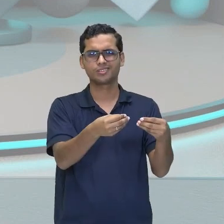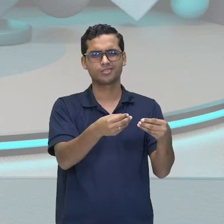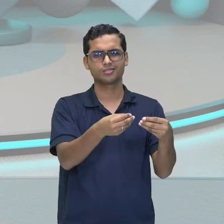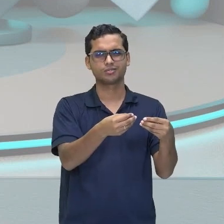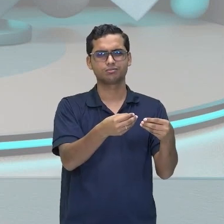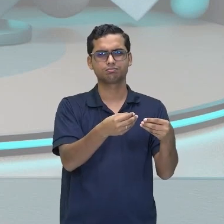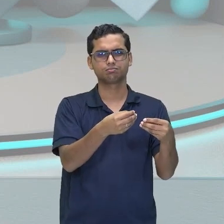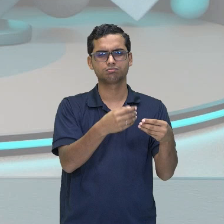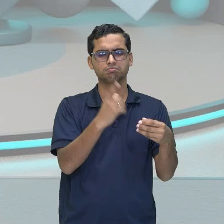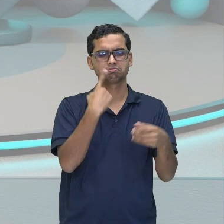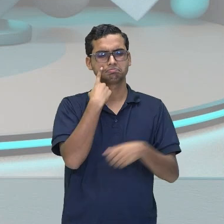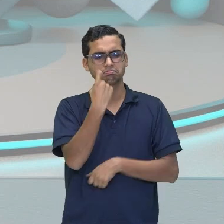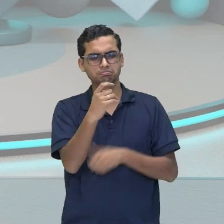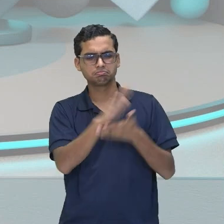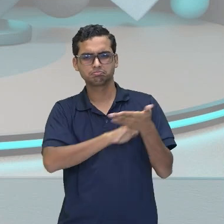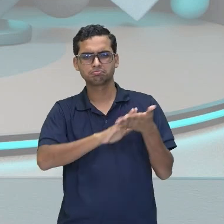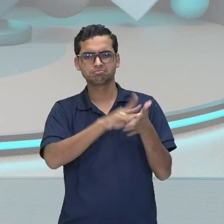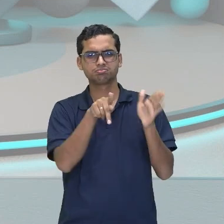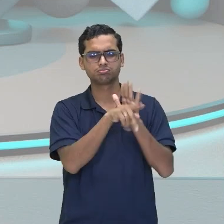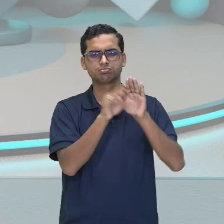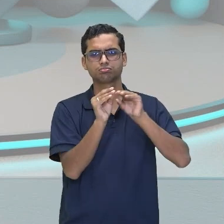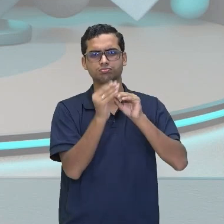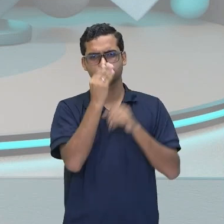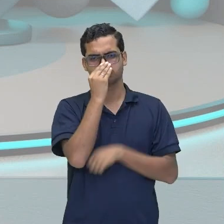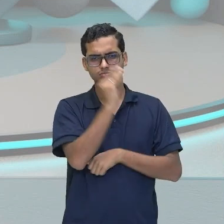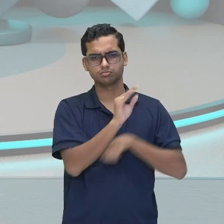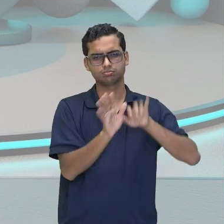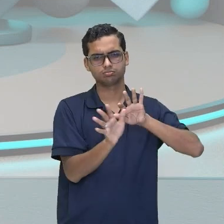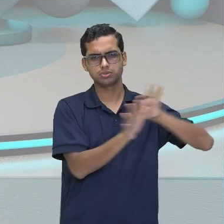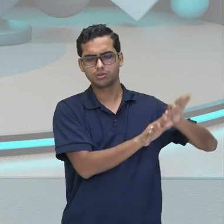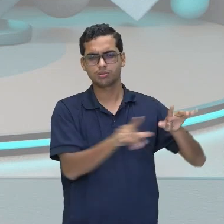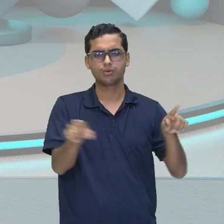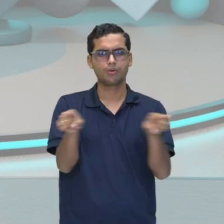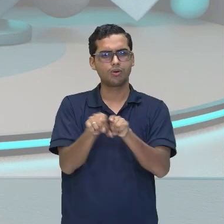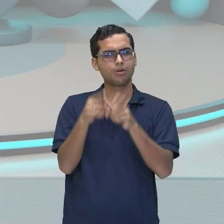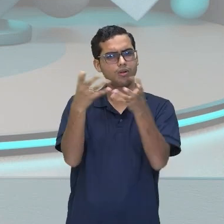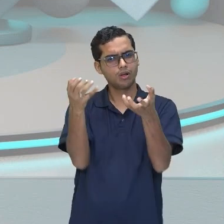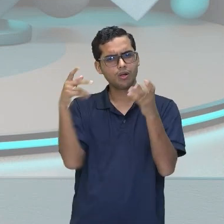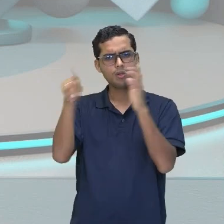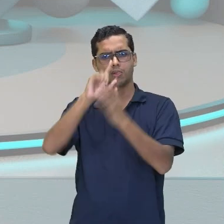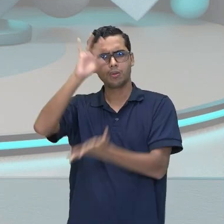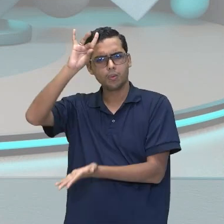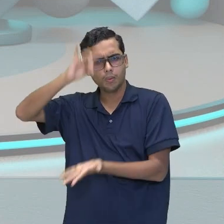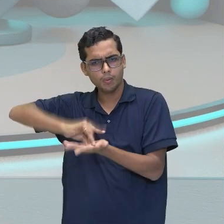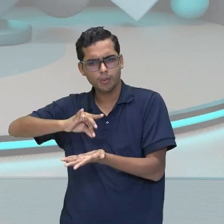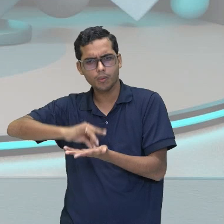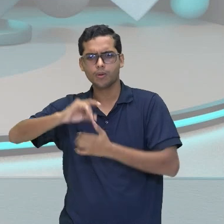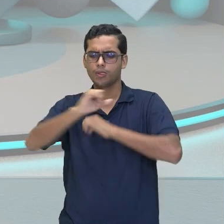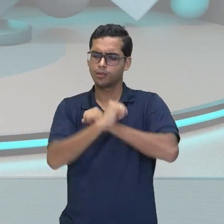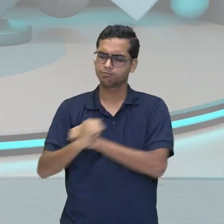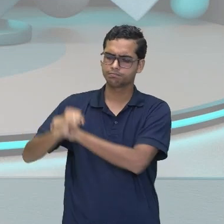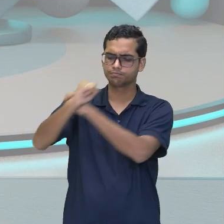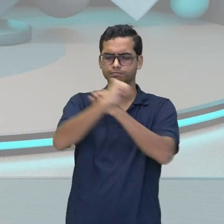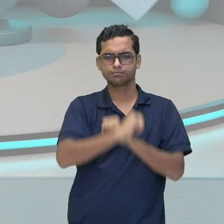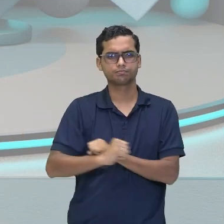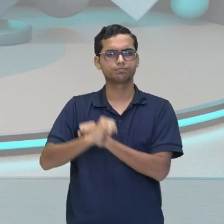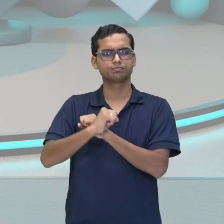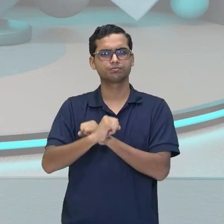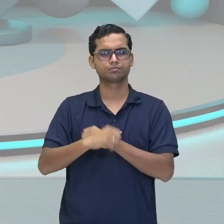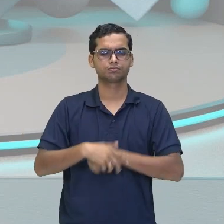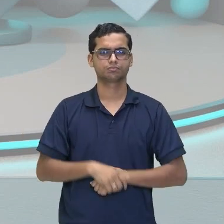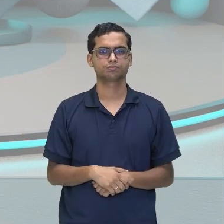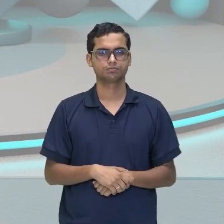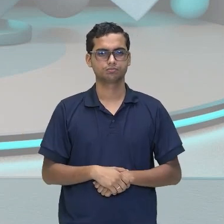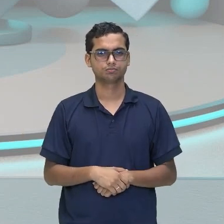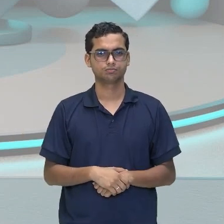e defendendo o real, o concreto. Eles estão, nesse momento, defendendo, fugindo da